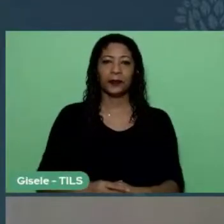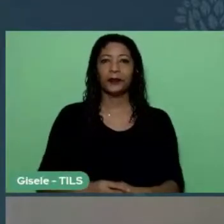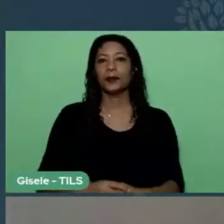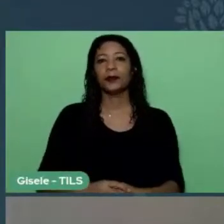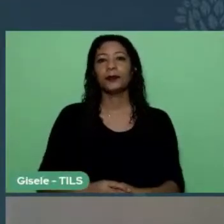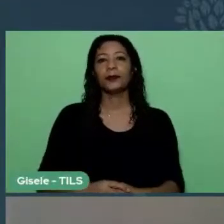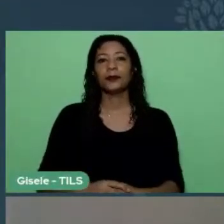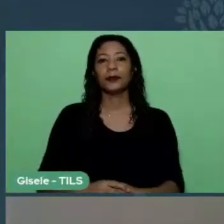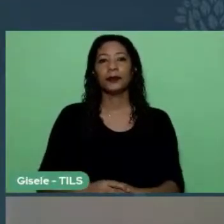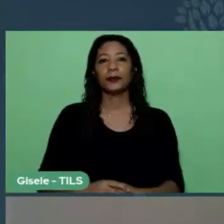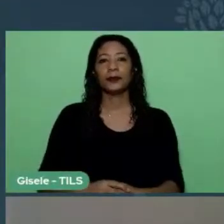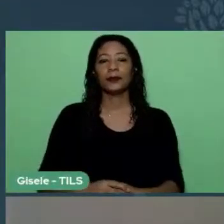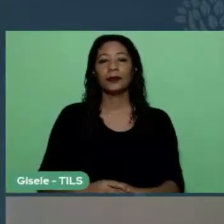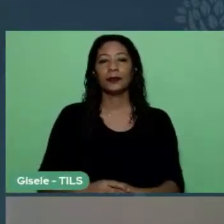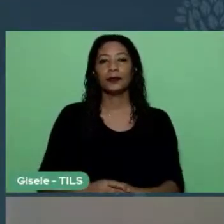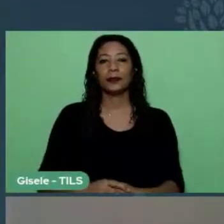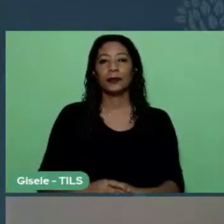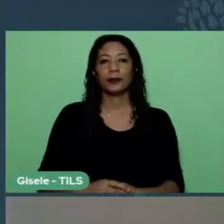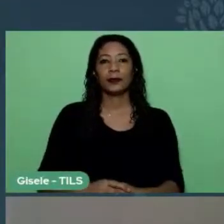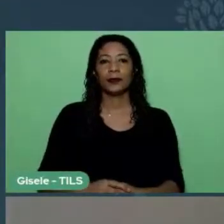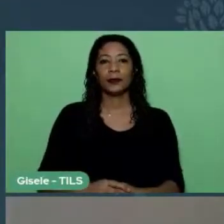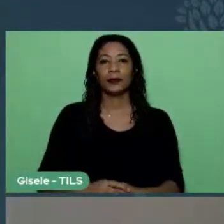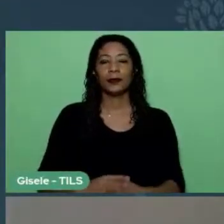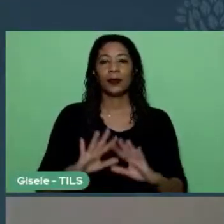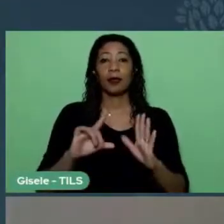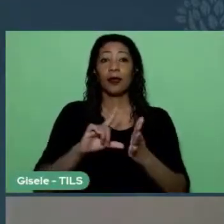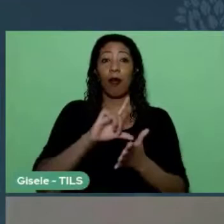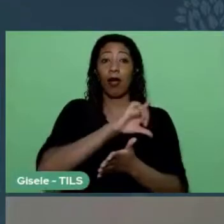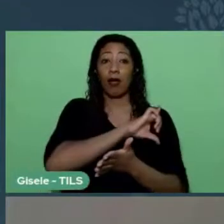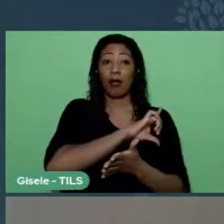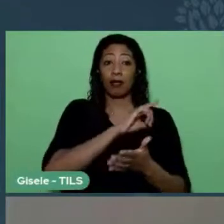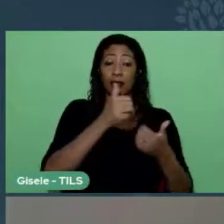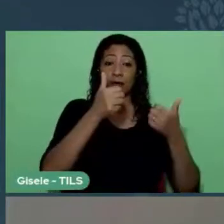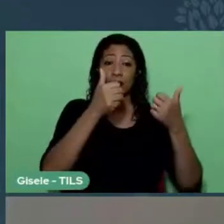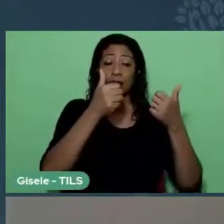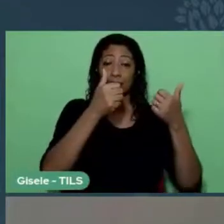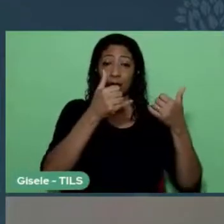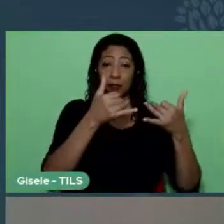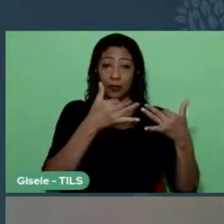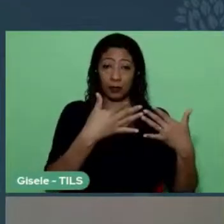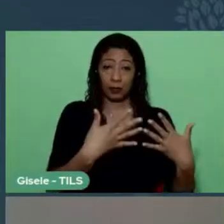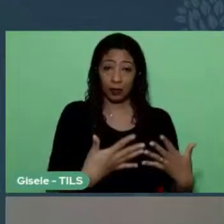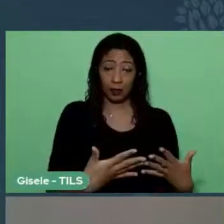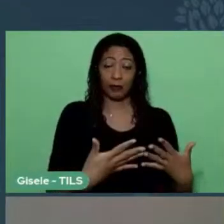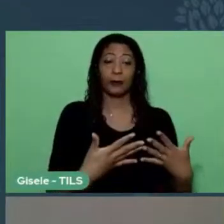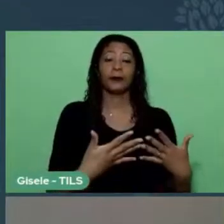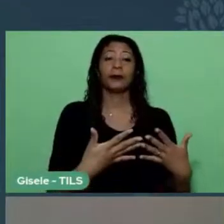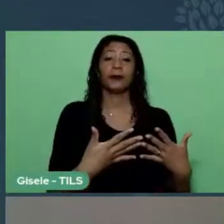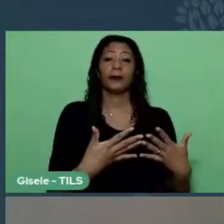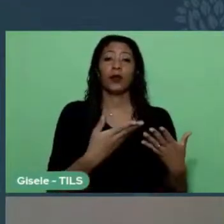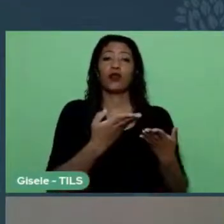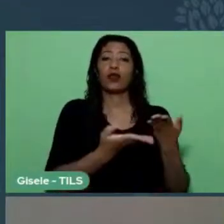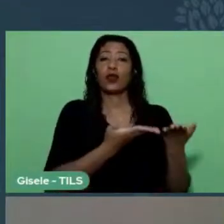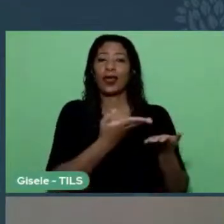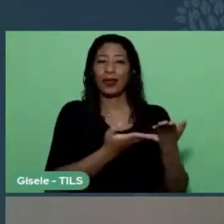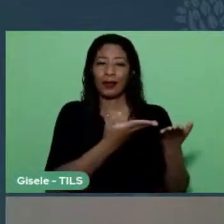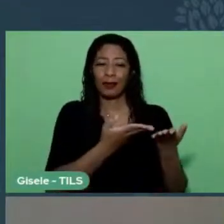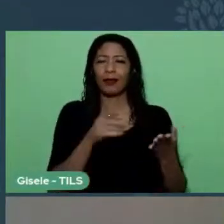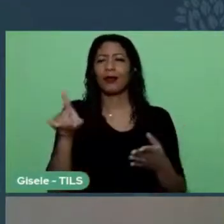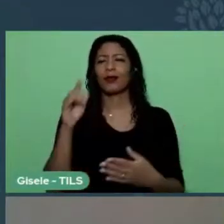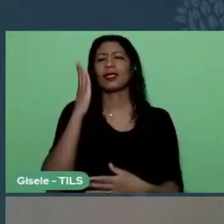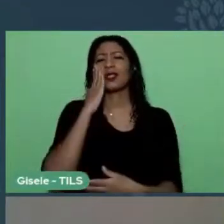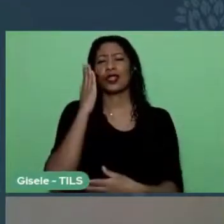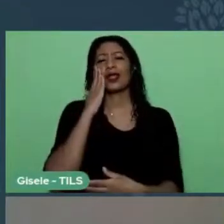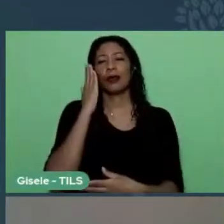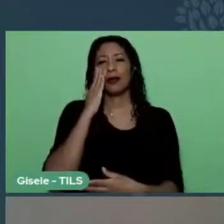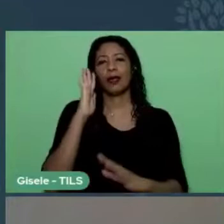lá. Então, antes de eu começar a falar exatamente do que é o tratamento, acho que vocês já sabem disso, mas